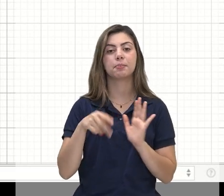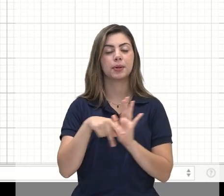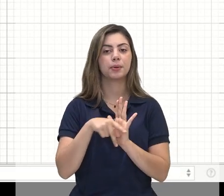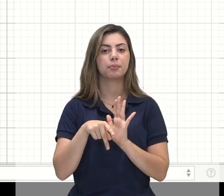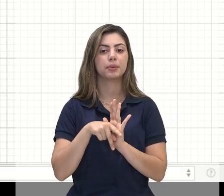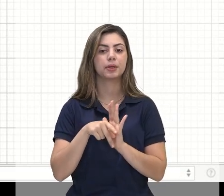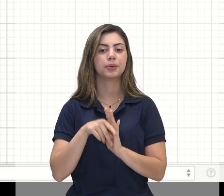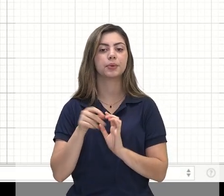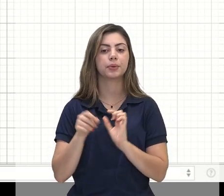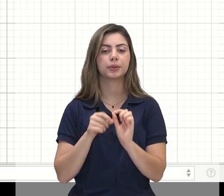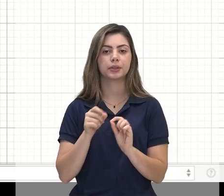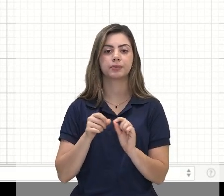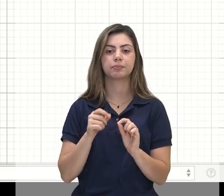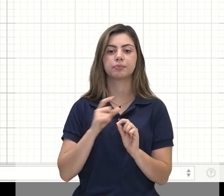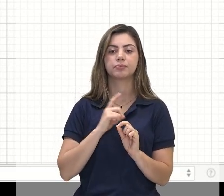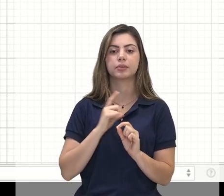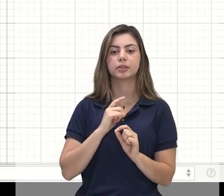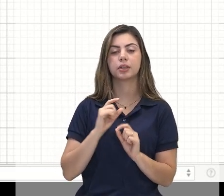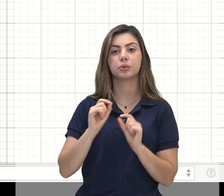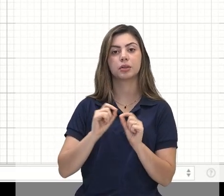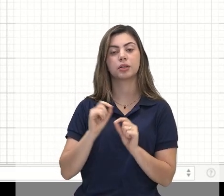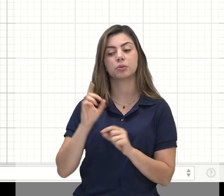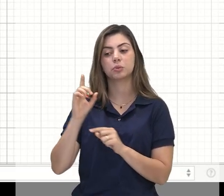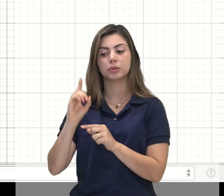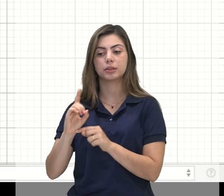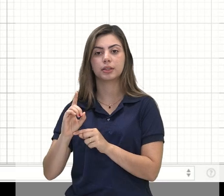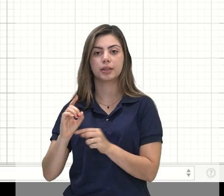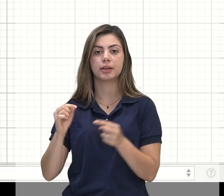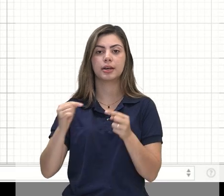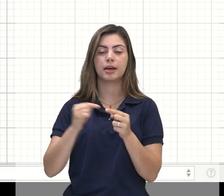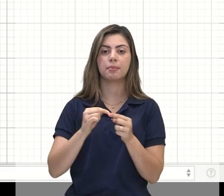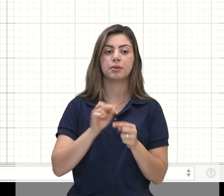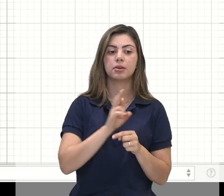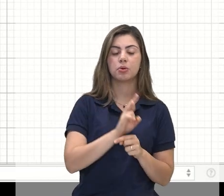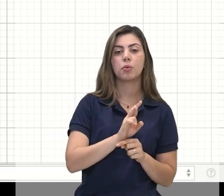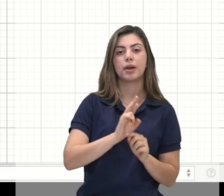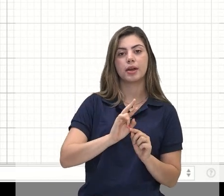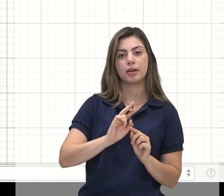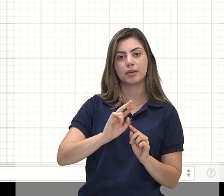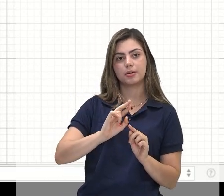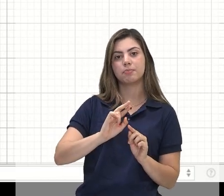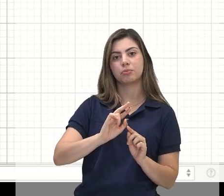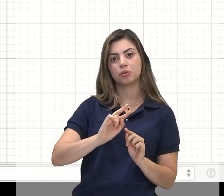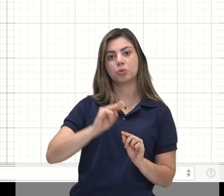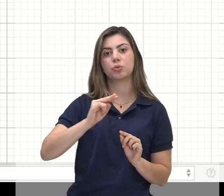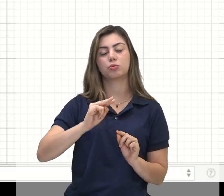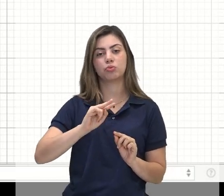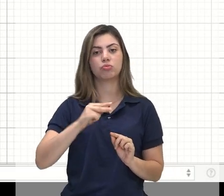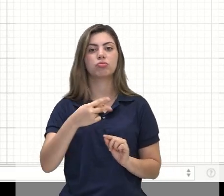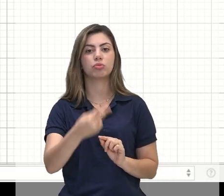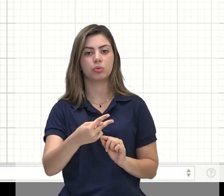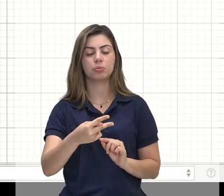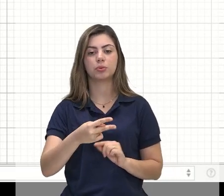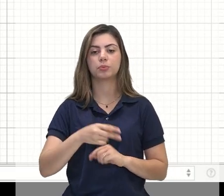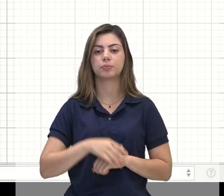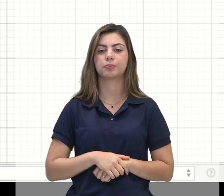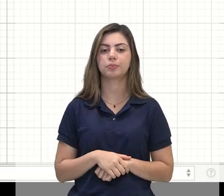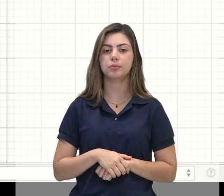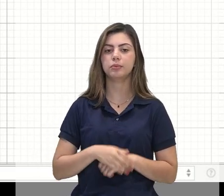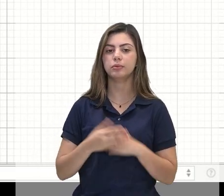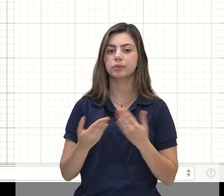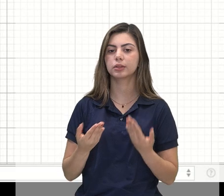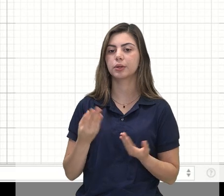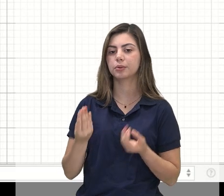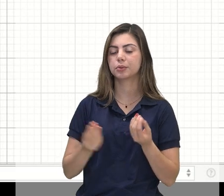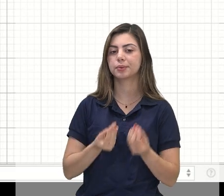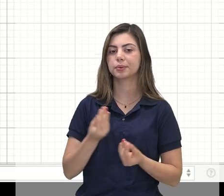Ele sempre será o dobro da medida do raio. Beleza? Então, esse elemento, segmento aqui, né, que